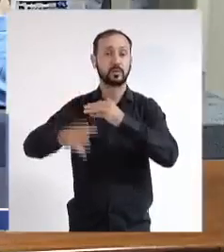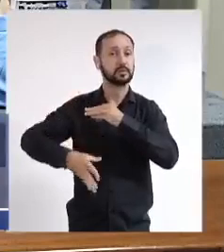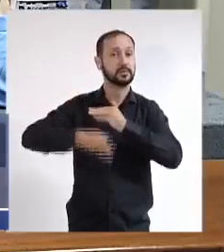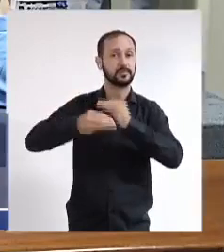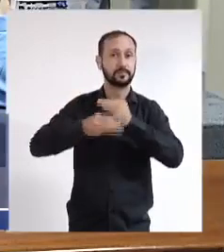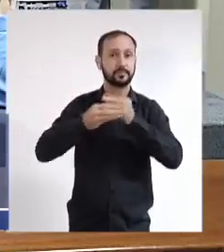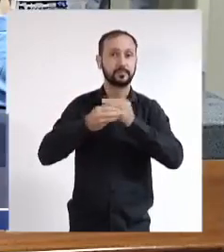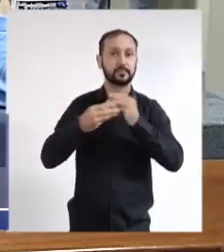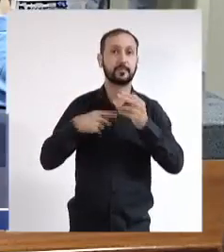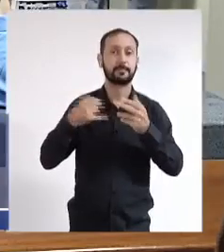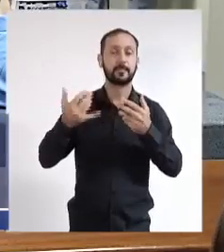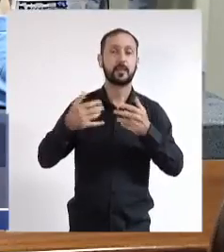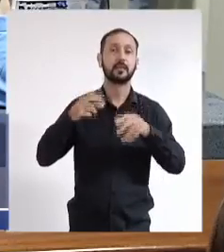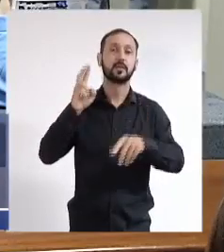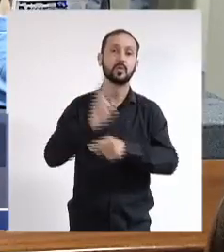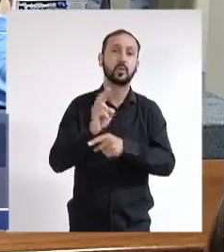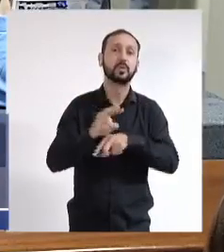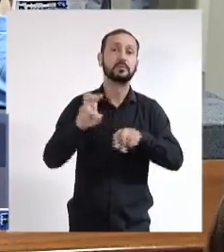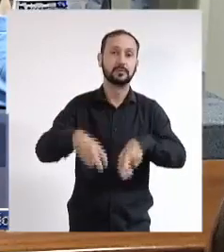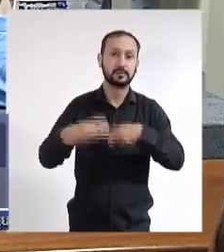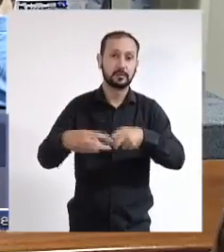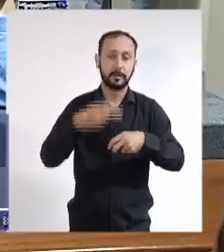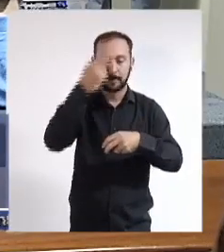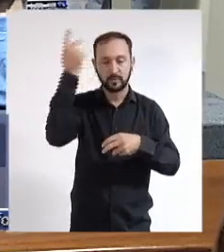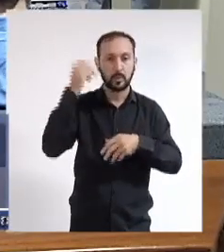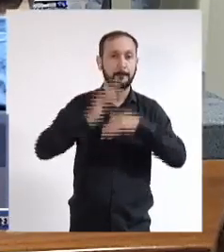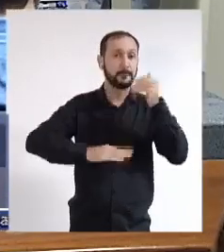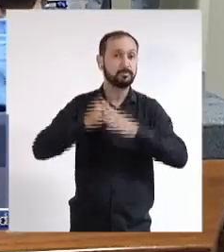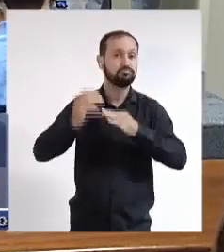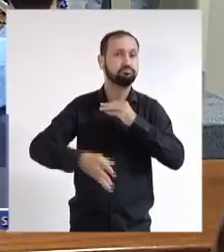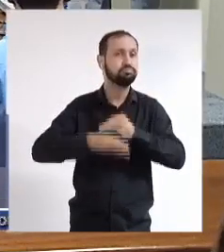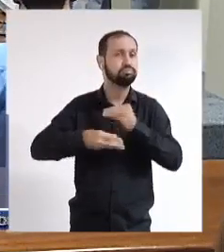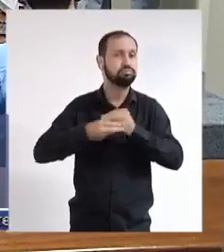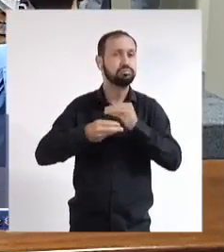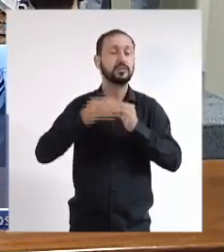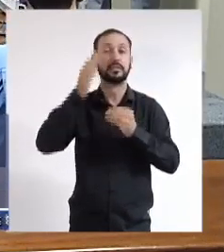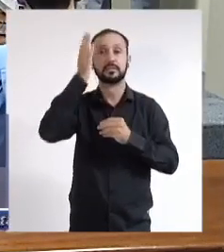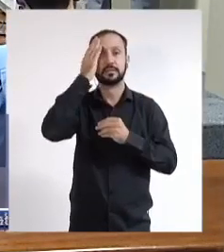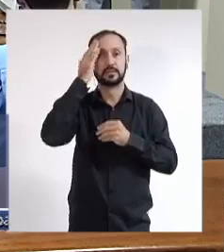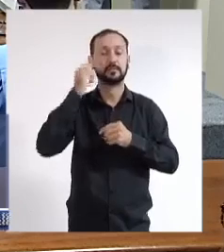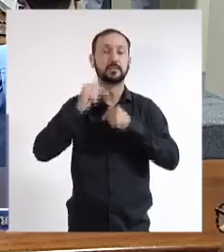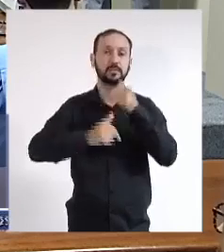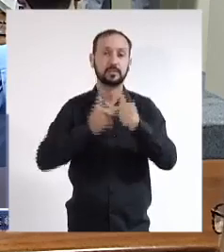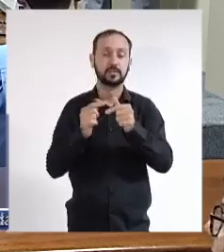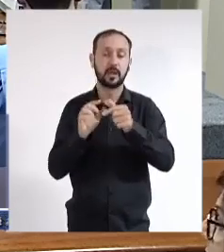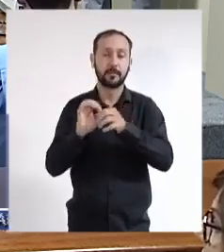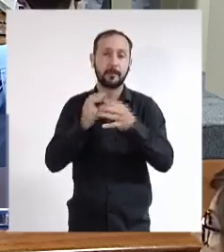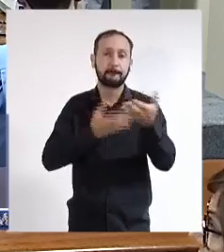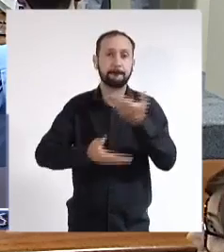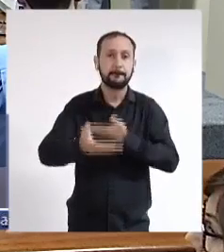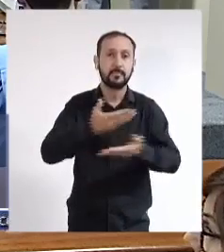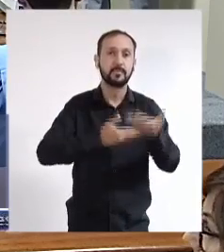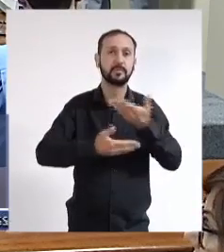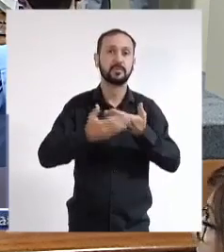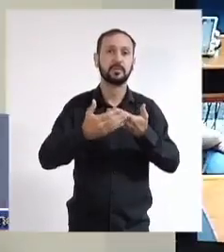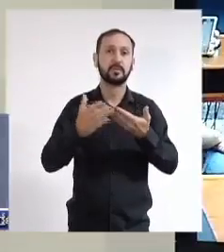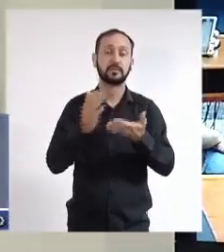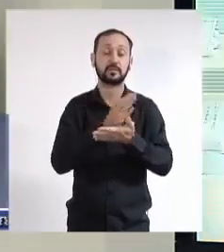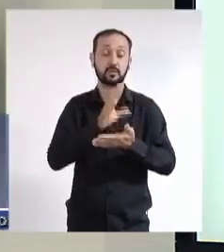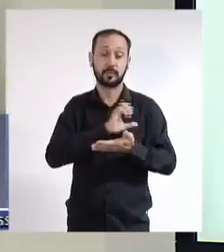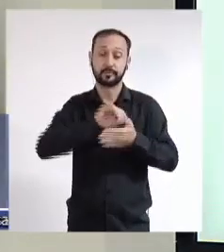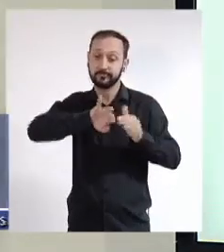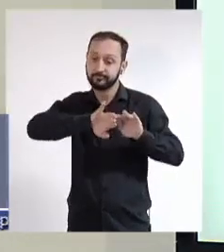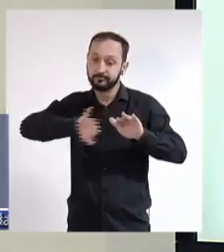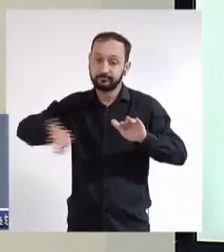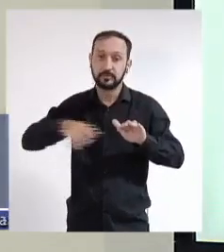drones no meio houve tem muita gente envolvida nisso e nós sabemos que a gente fizer de maneiras é tirar um pouquinho as paixões de lado nós